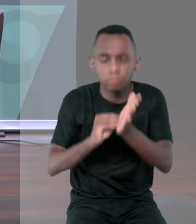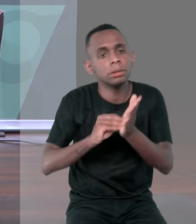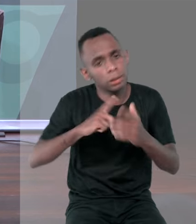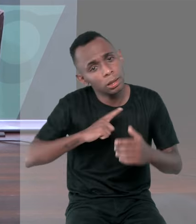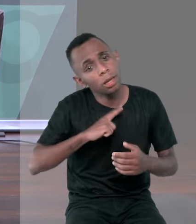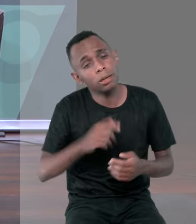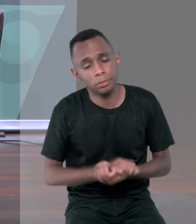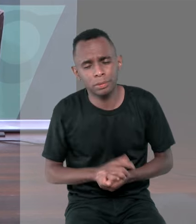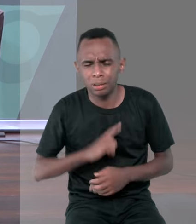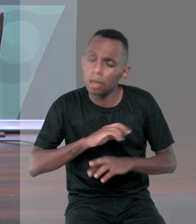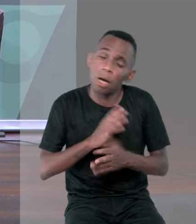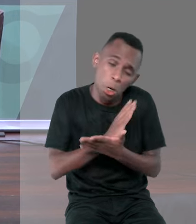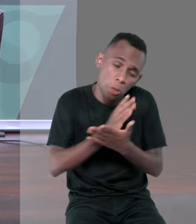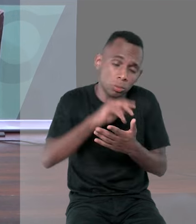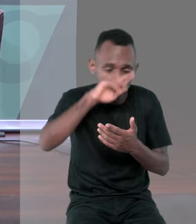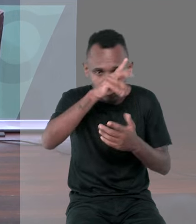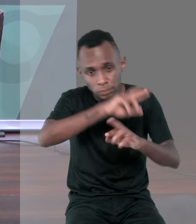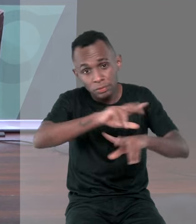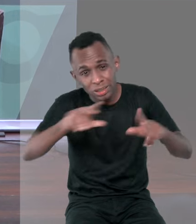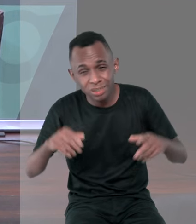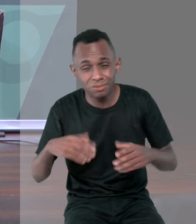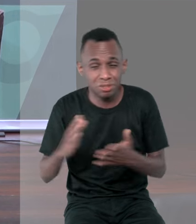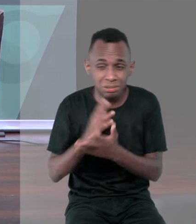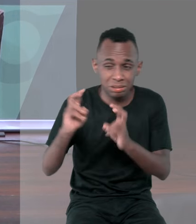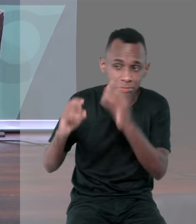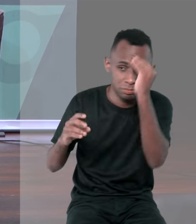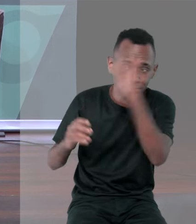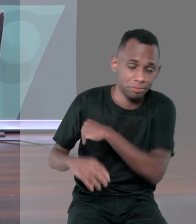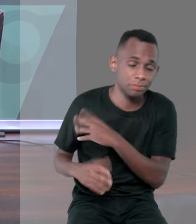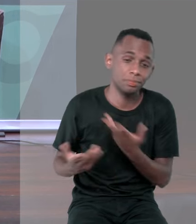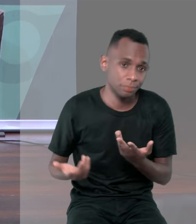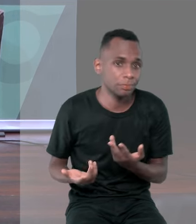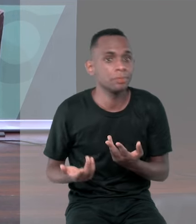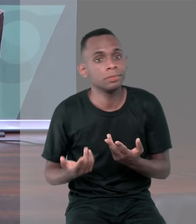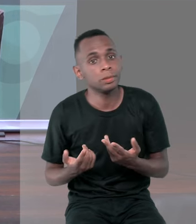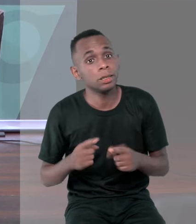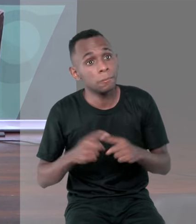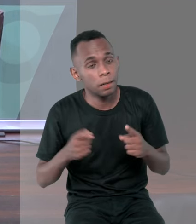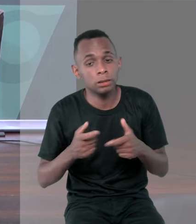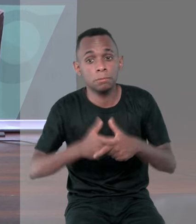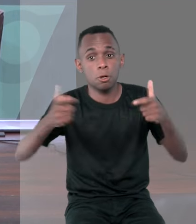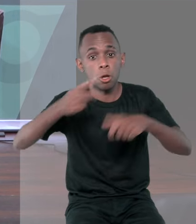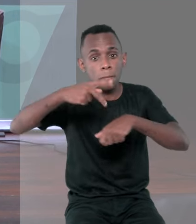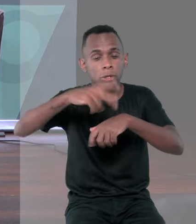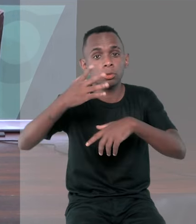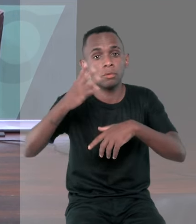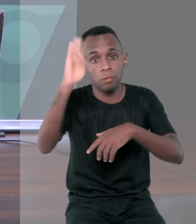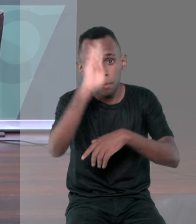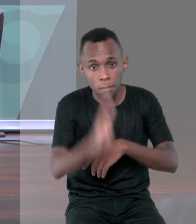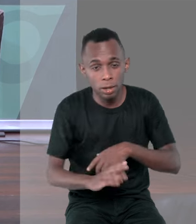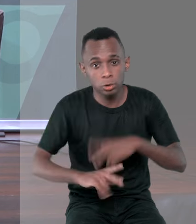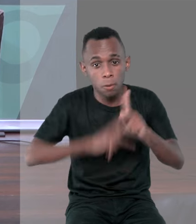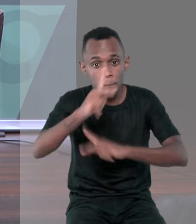E a gente tem muitos livros que não levam isso em consideração, sendo que a grande parte da população brasileira